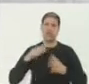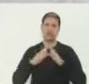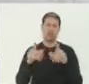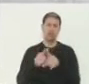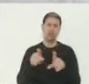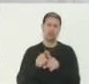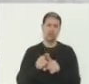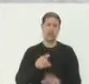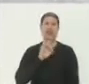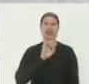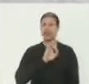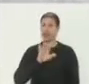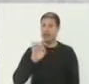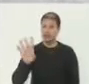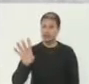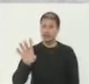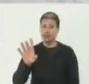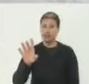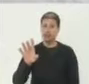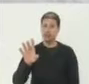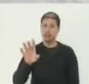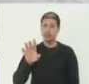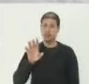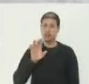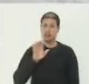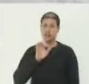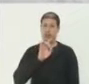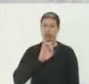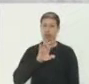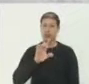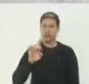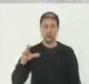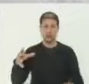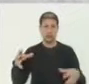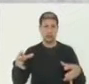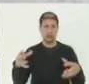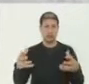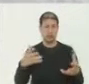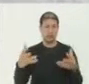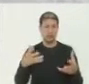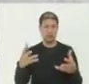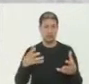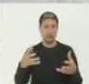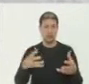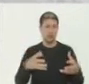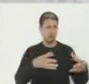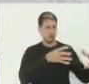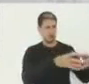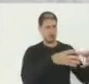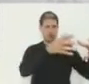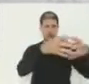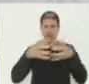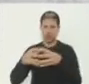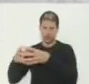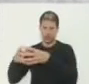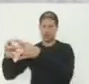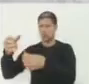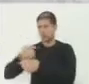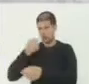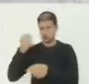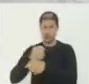cada complexo Habitacional que seja construído